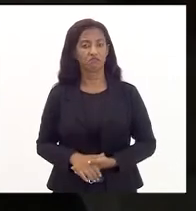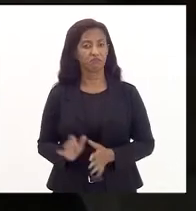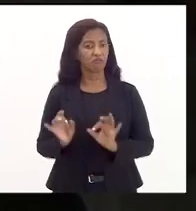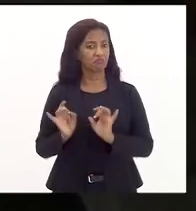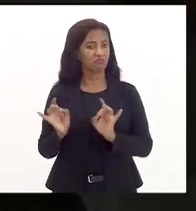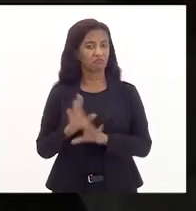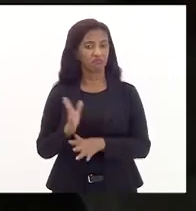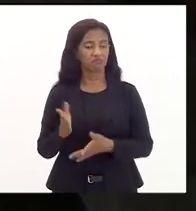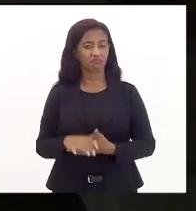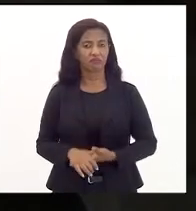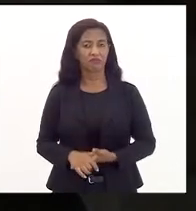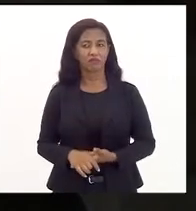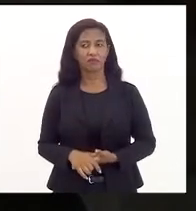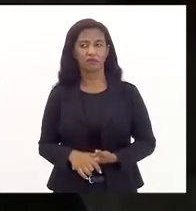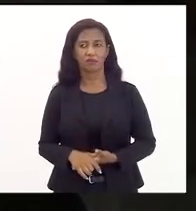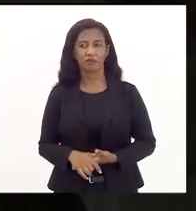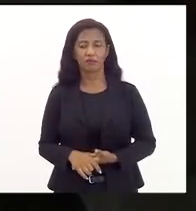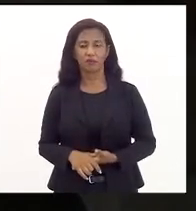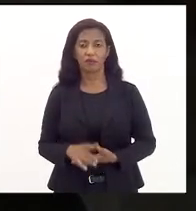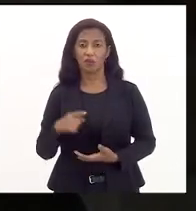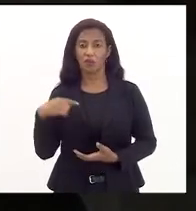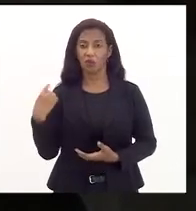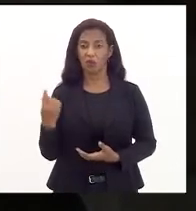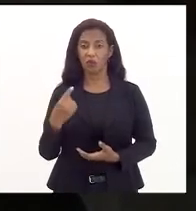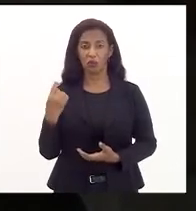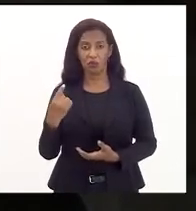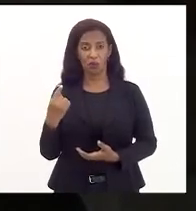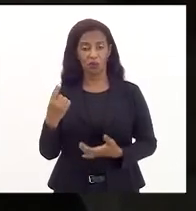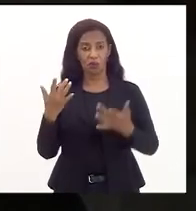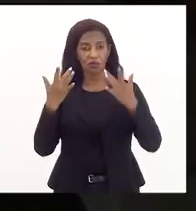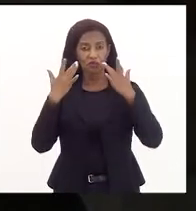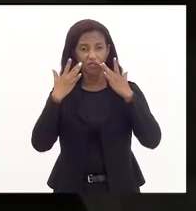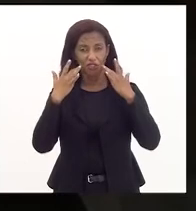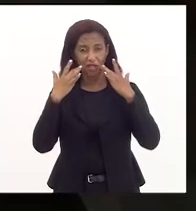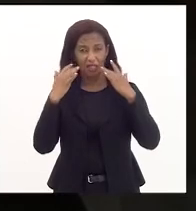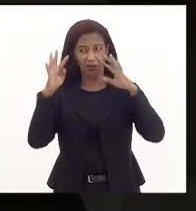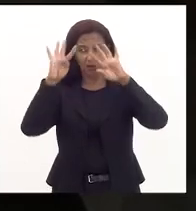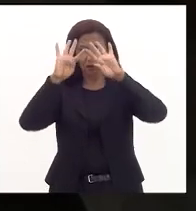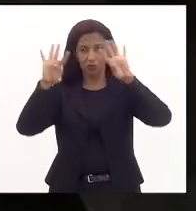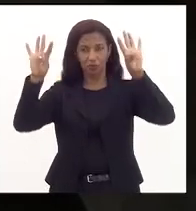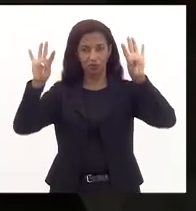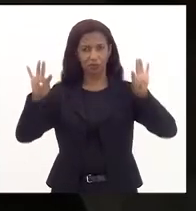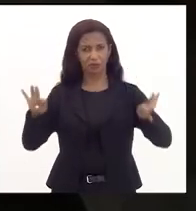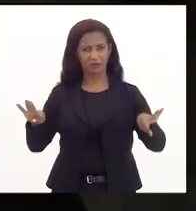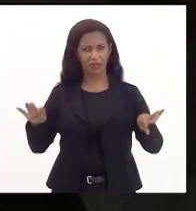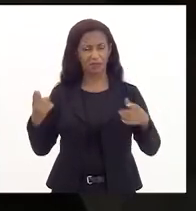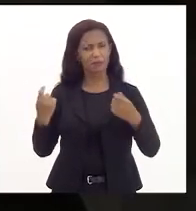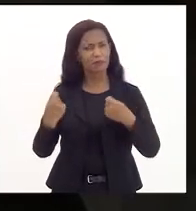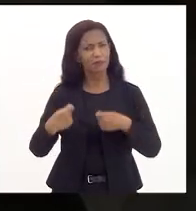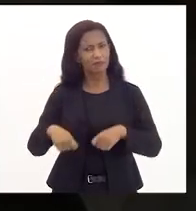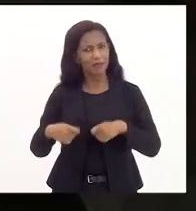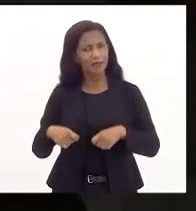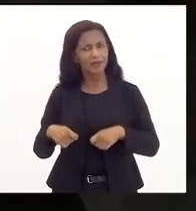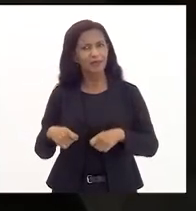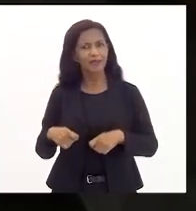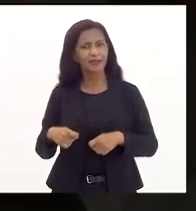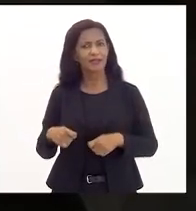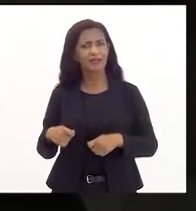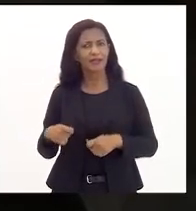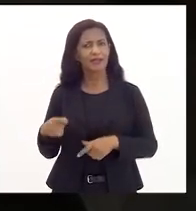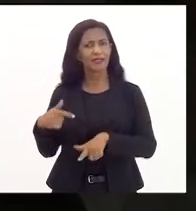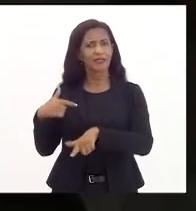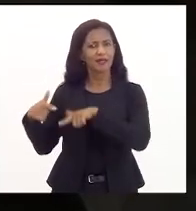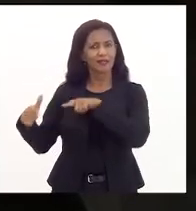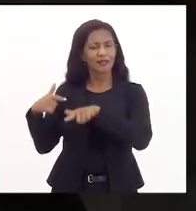Somente. O nosso teatro municipal precisa completar o seu